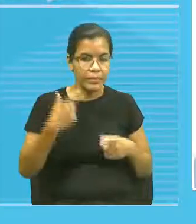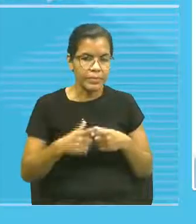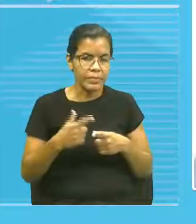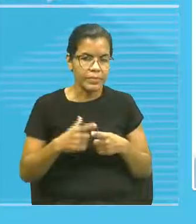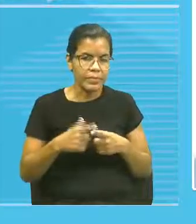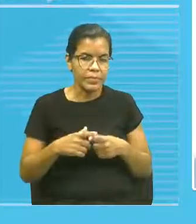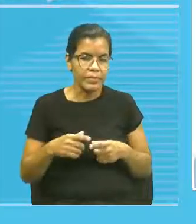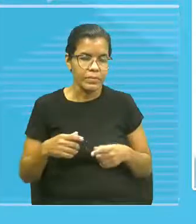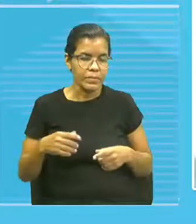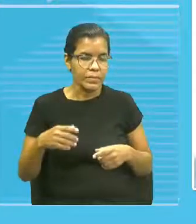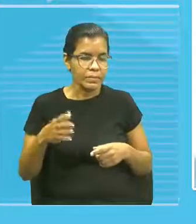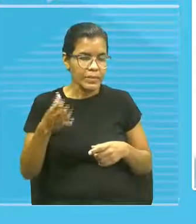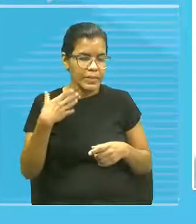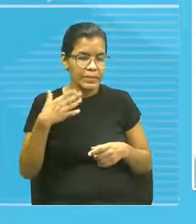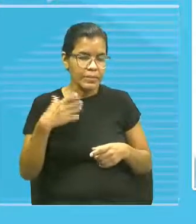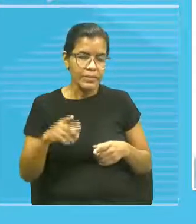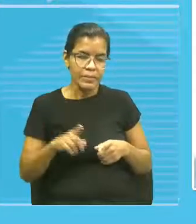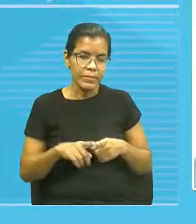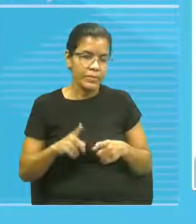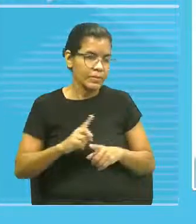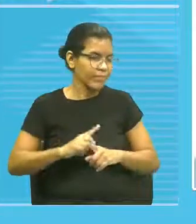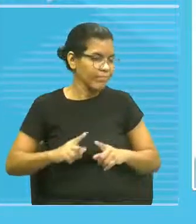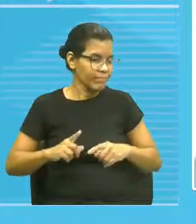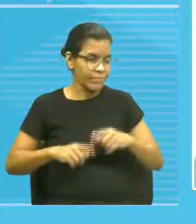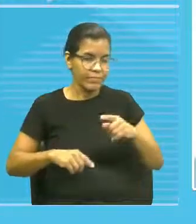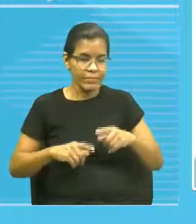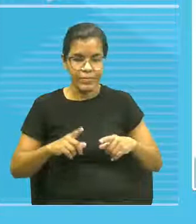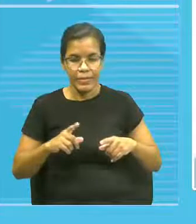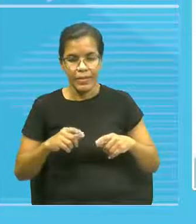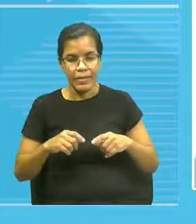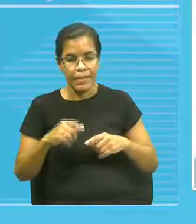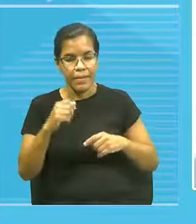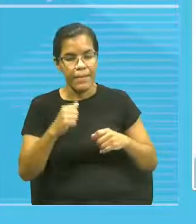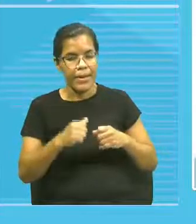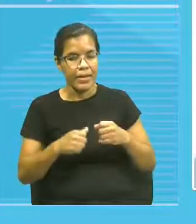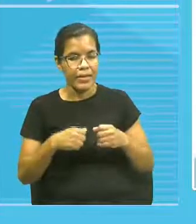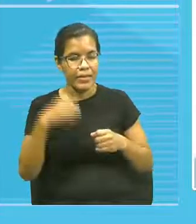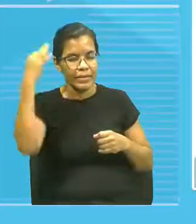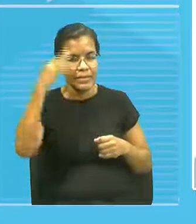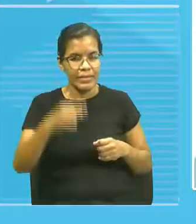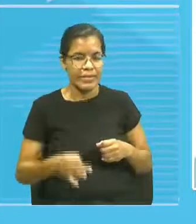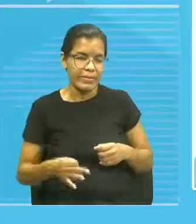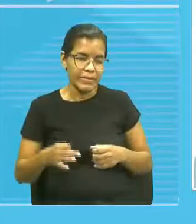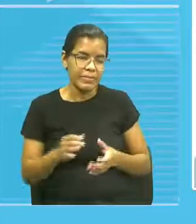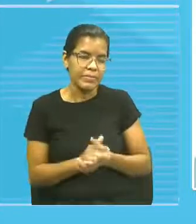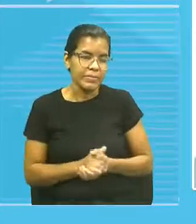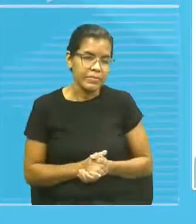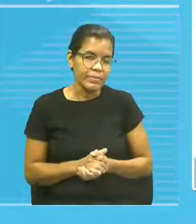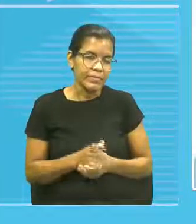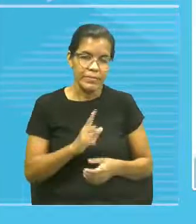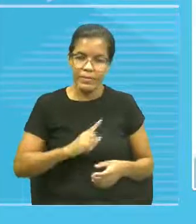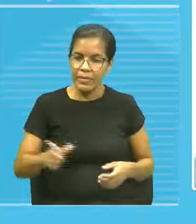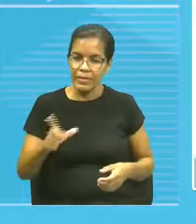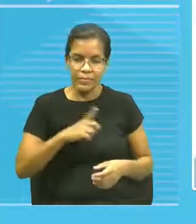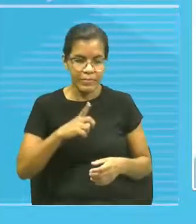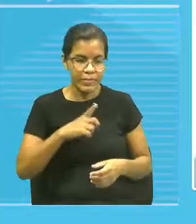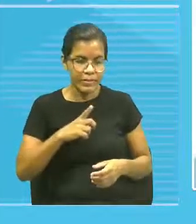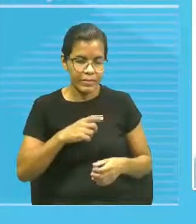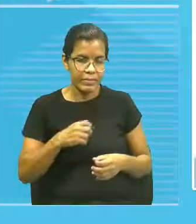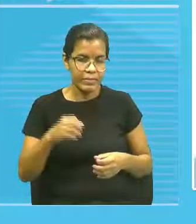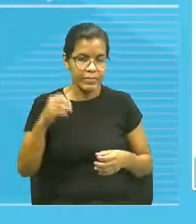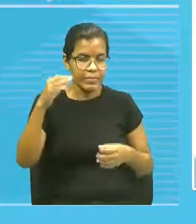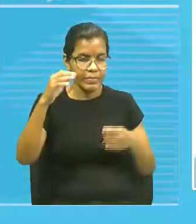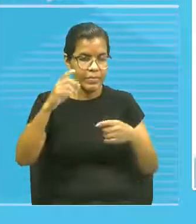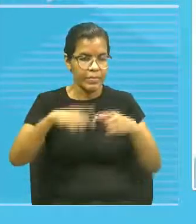esquenta? Porque não existe máquina perfeita. Não existe máquina perfeita. Você